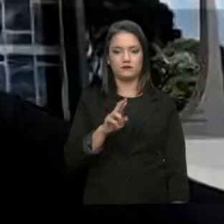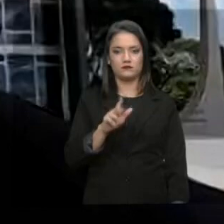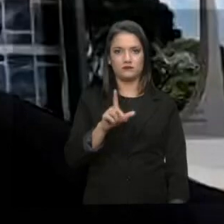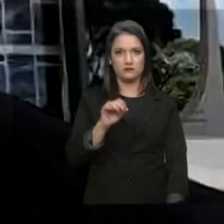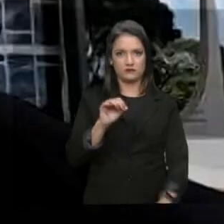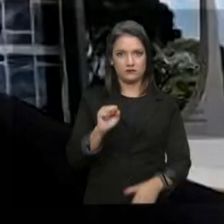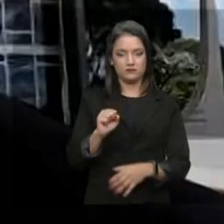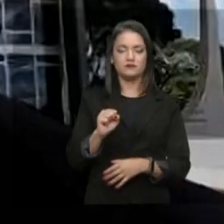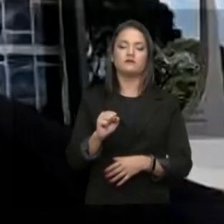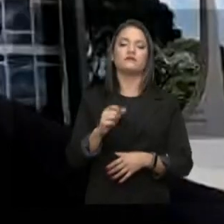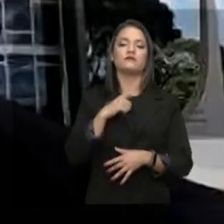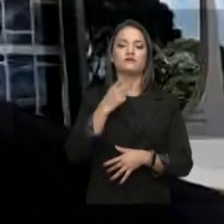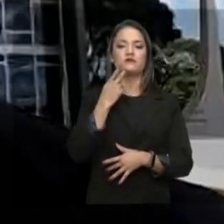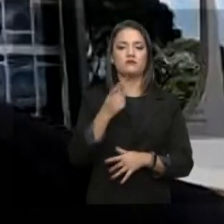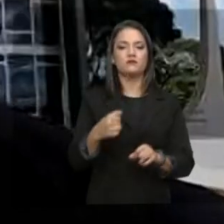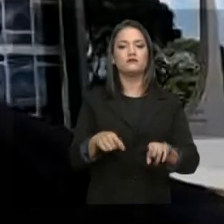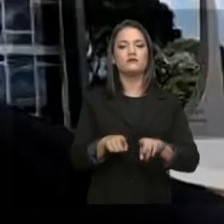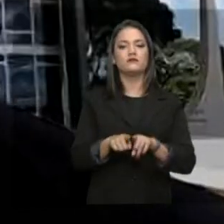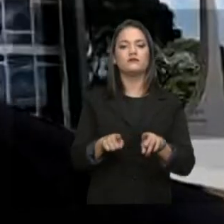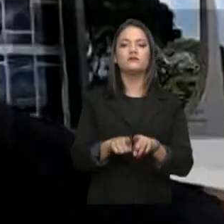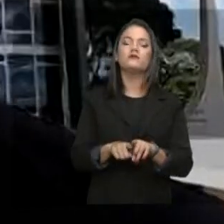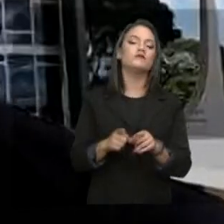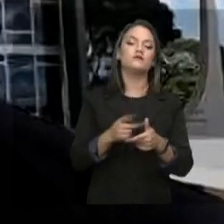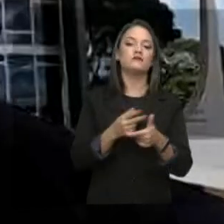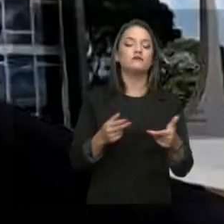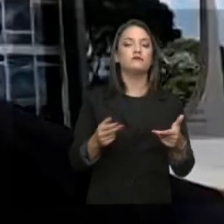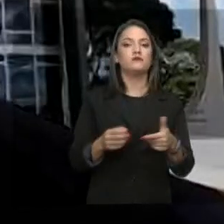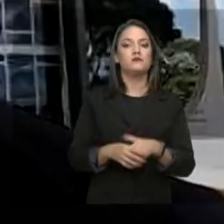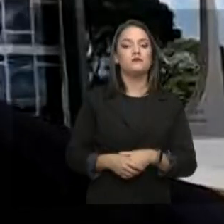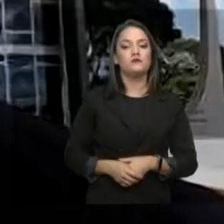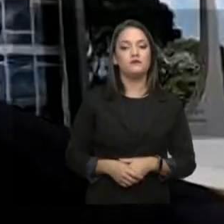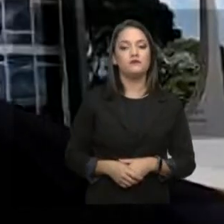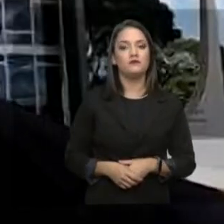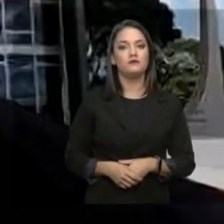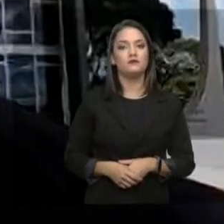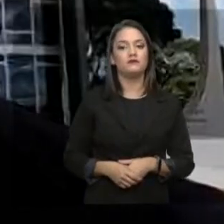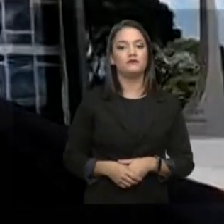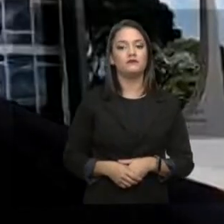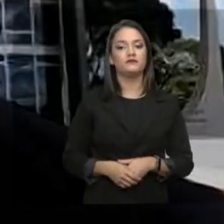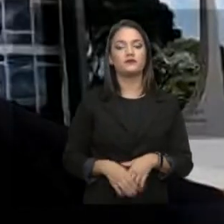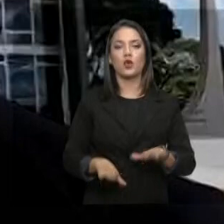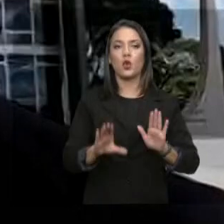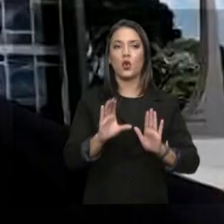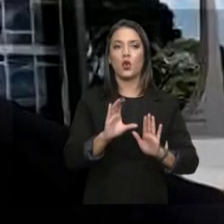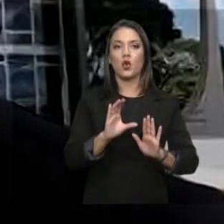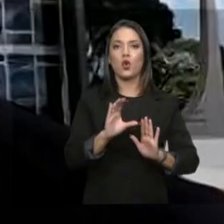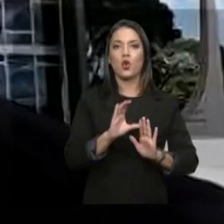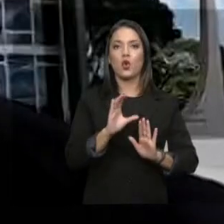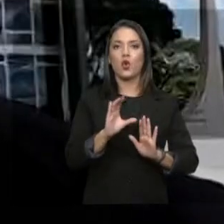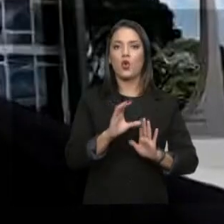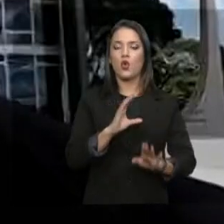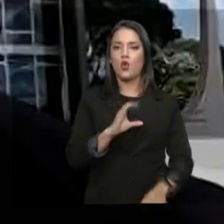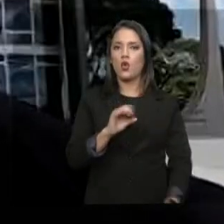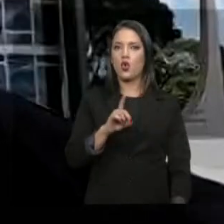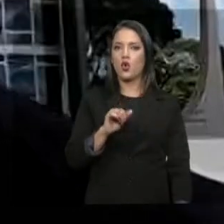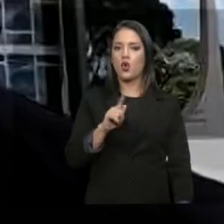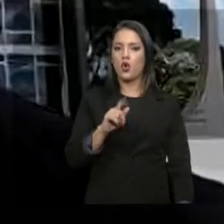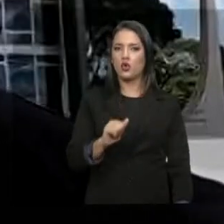73, em lição ainda plenamente válida, disse: o Código não contém disposição